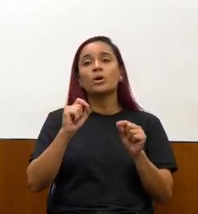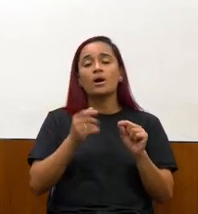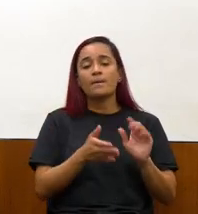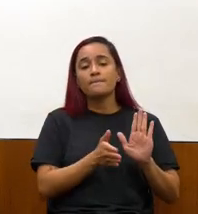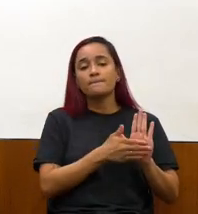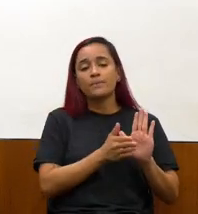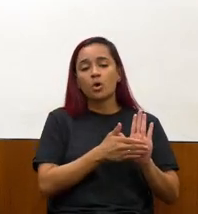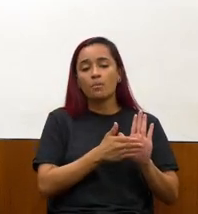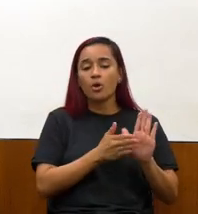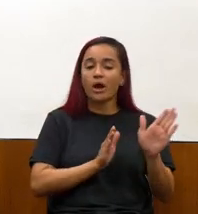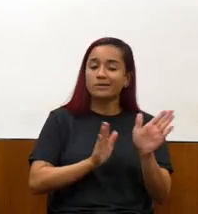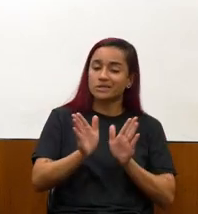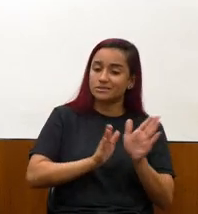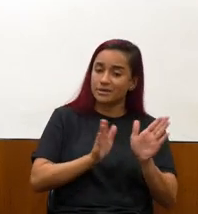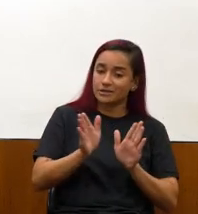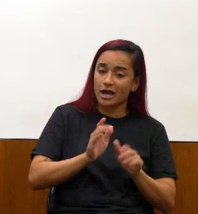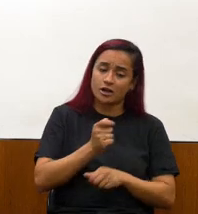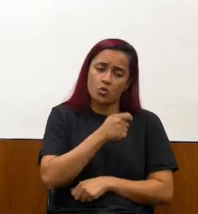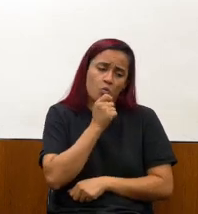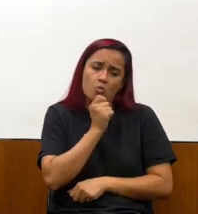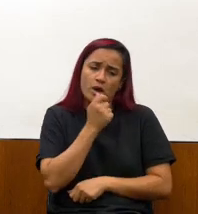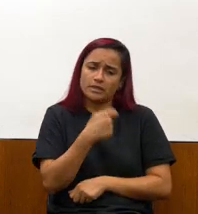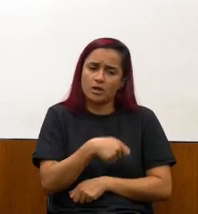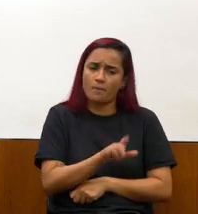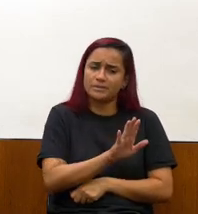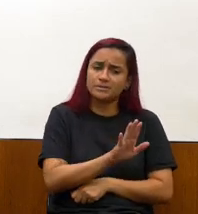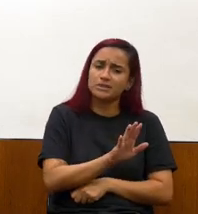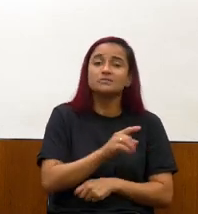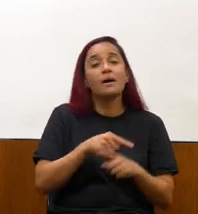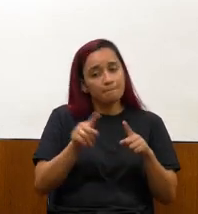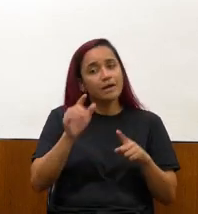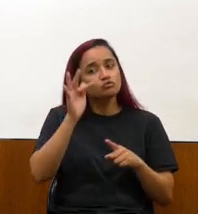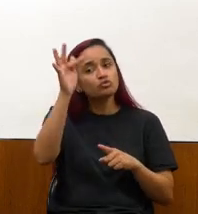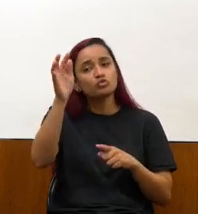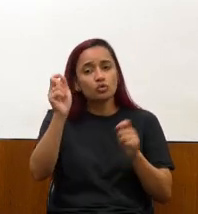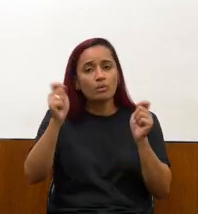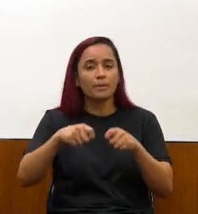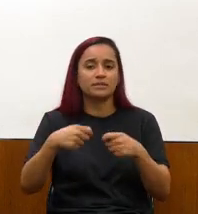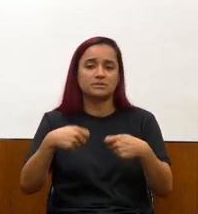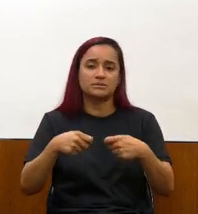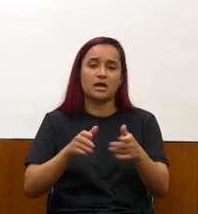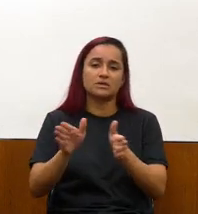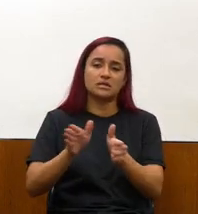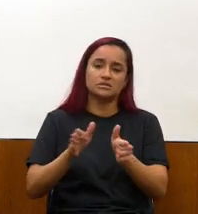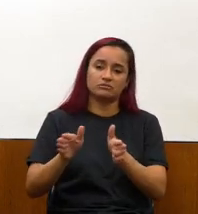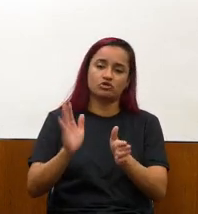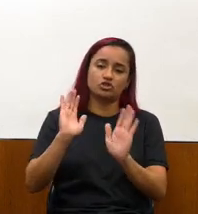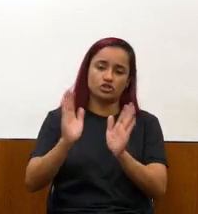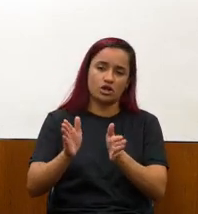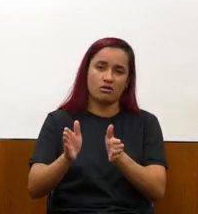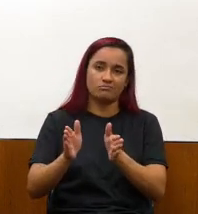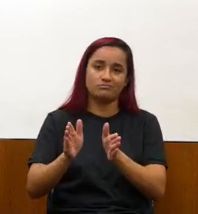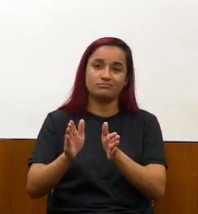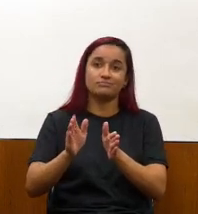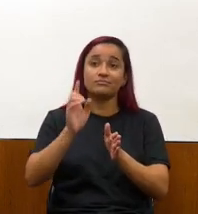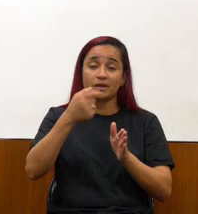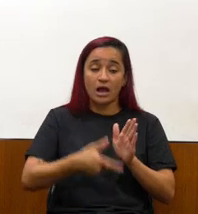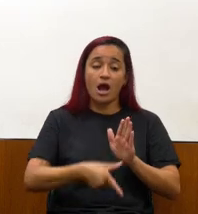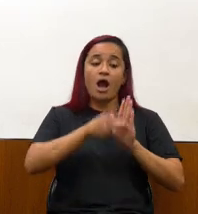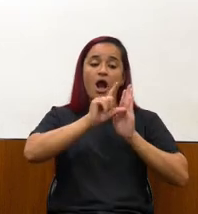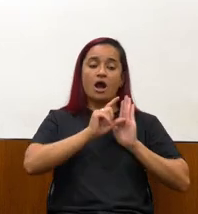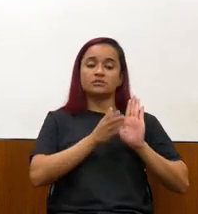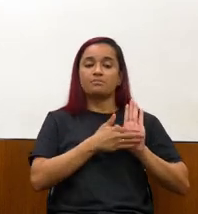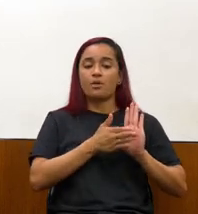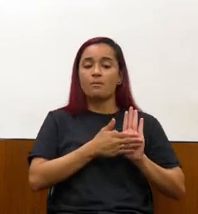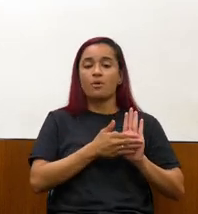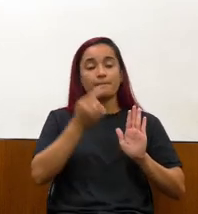porque a deficiência dela não precisa que tenha uma rampa. É propor algumas coisas para aquela pessoa antes dela chegar. É propor, já dar uma